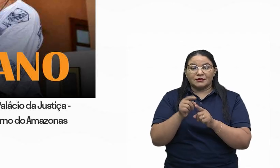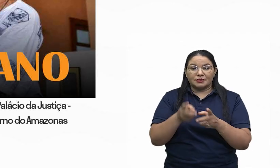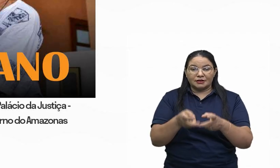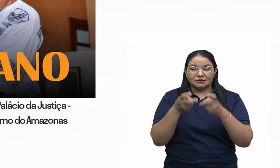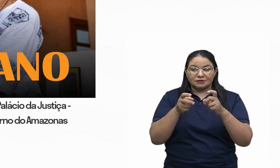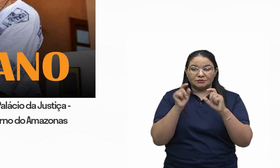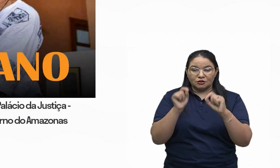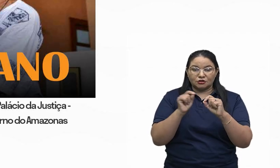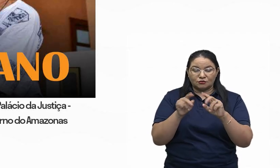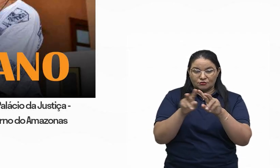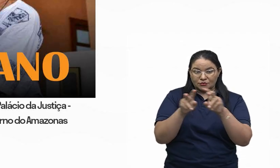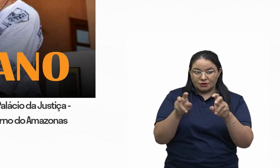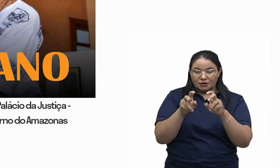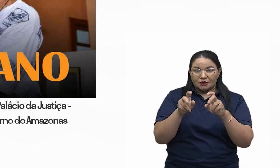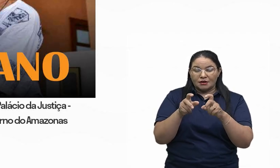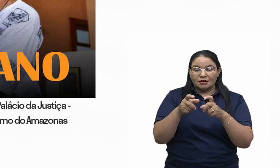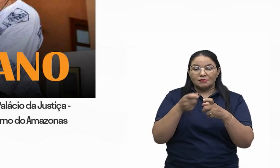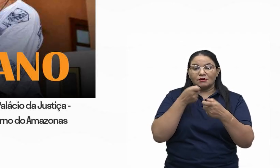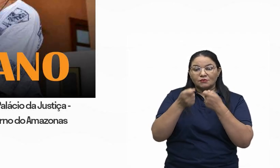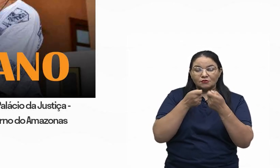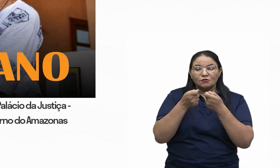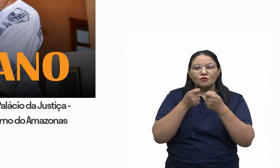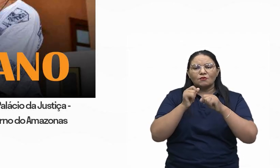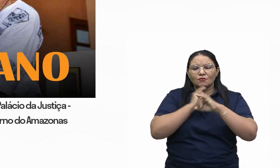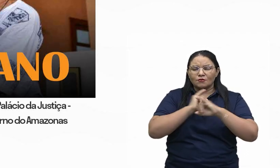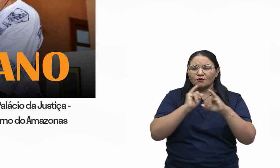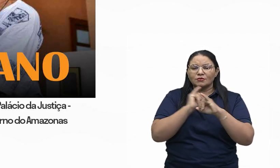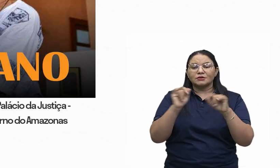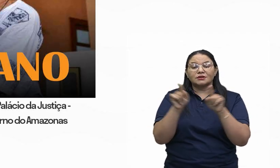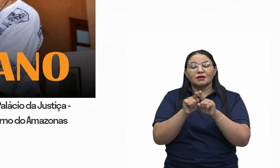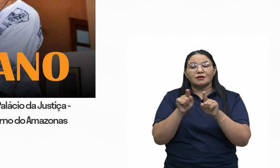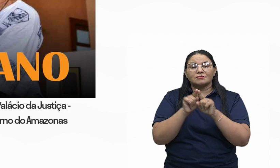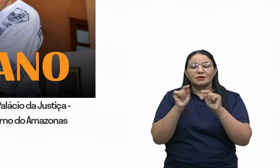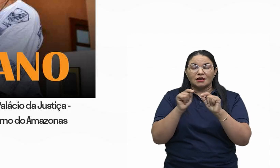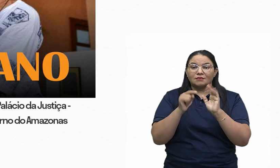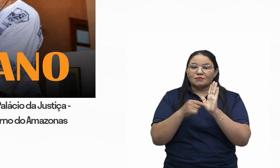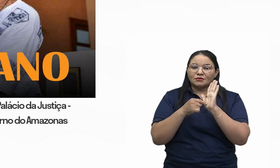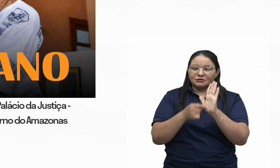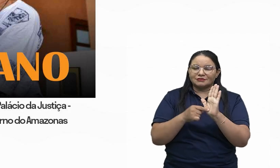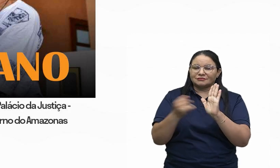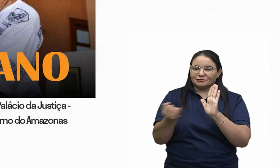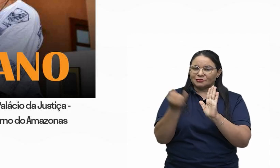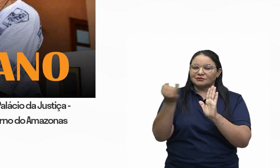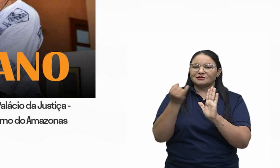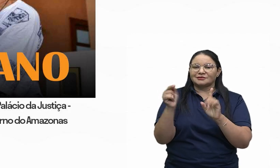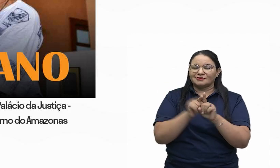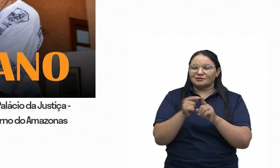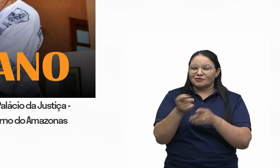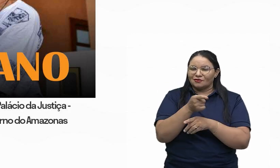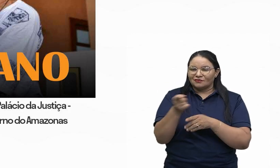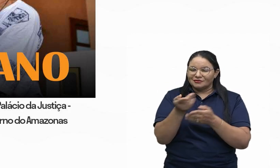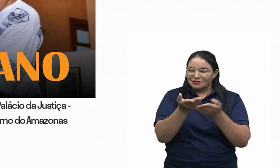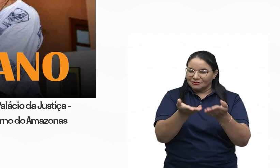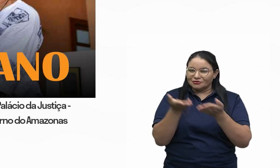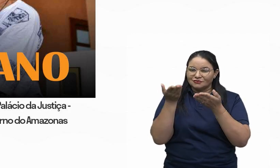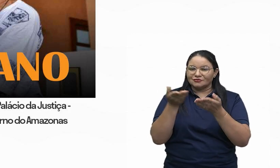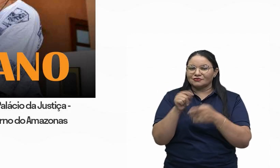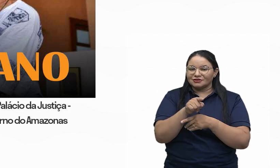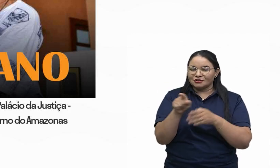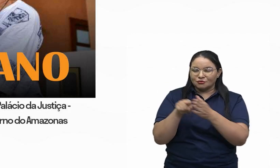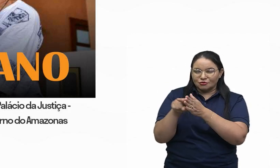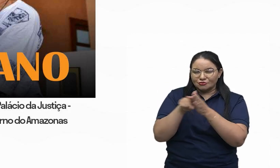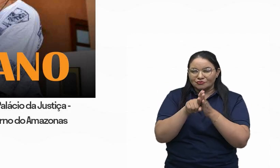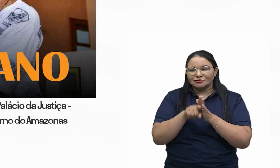Urbano, ele é um documentário que traz pra gente essa relevância. Então, deixo também esse convite para vocês procurarem aí